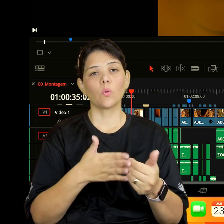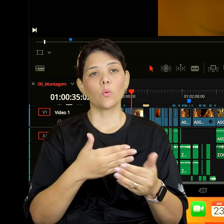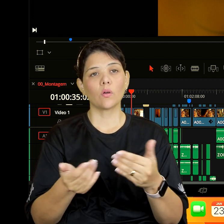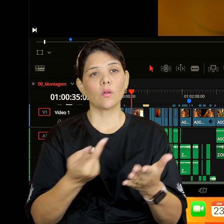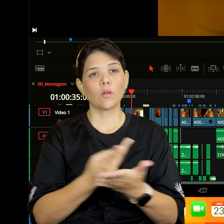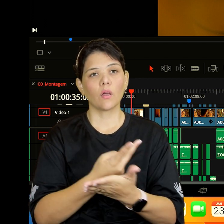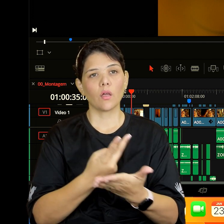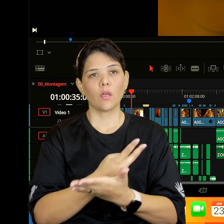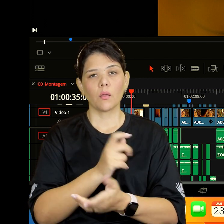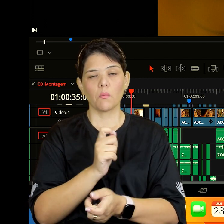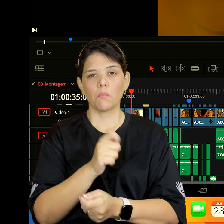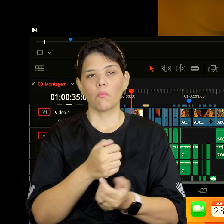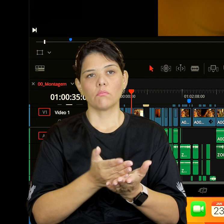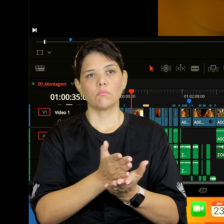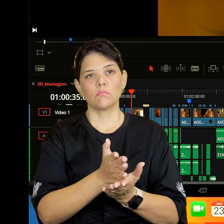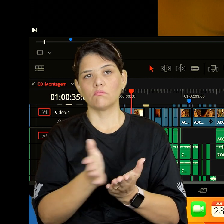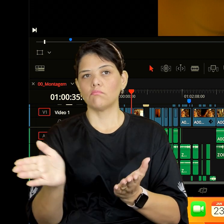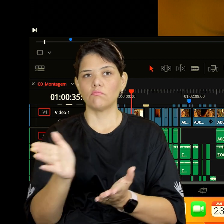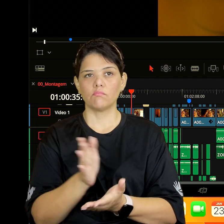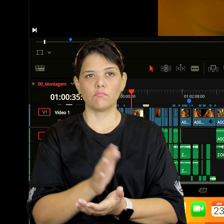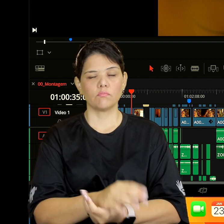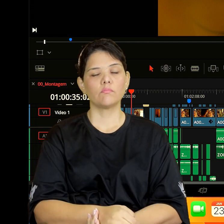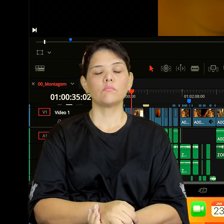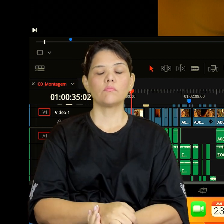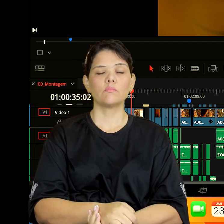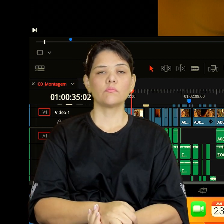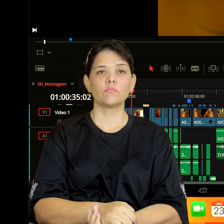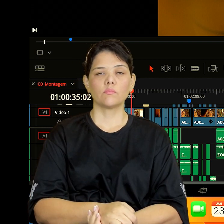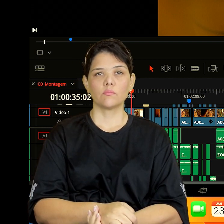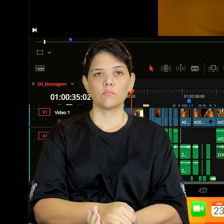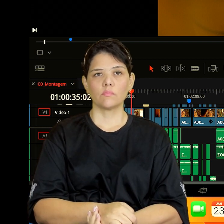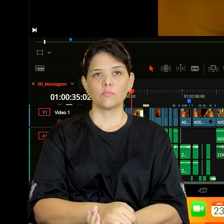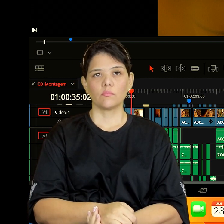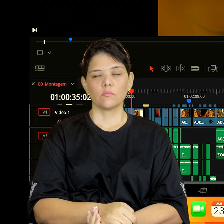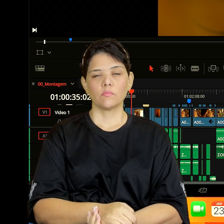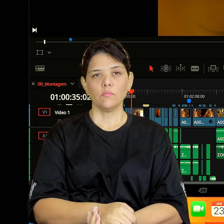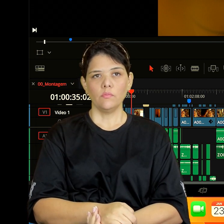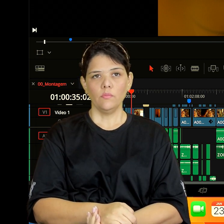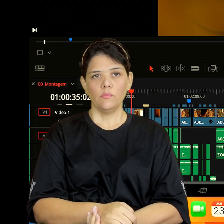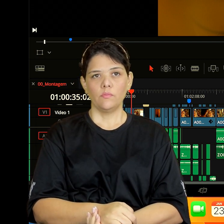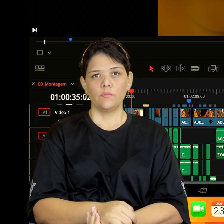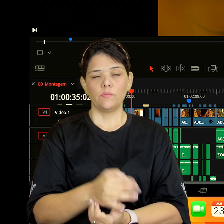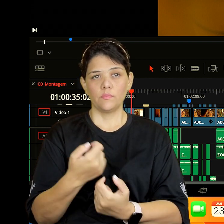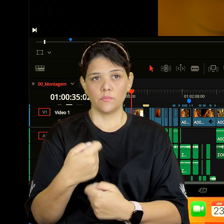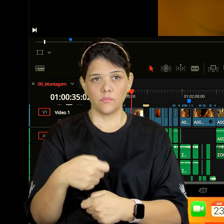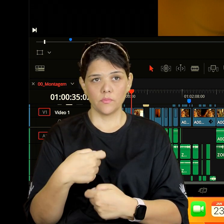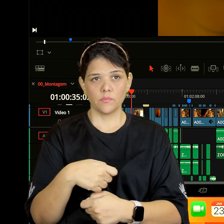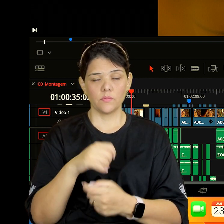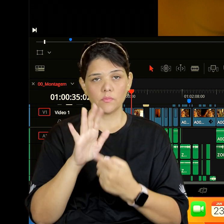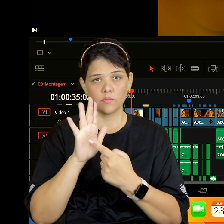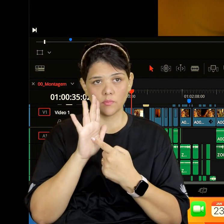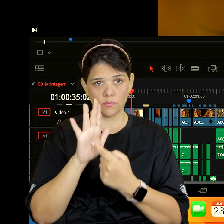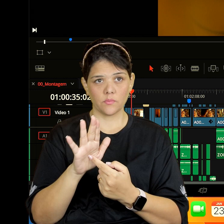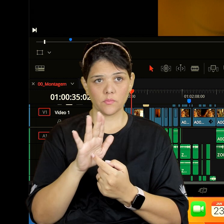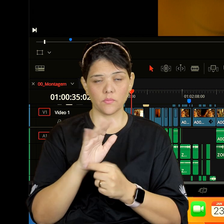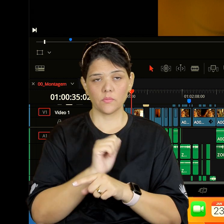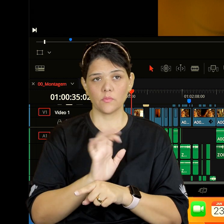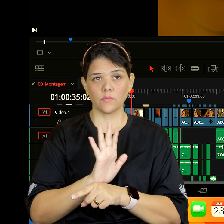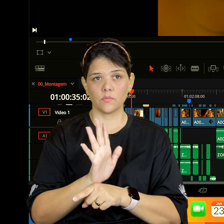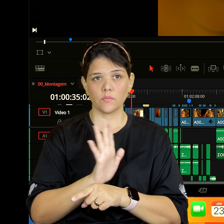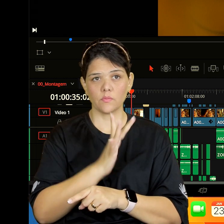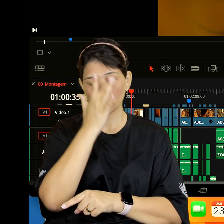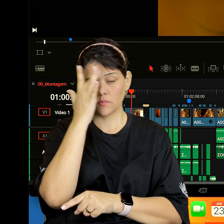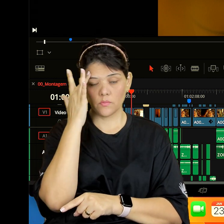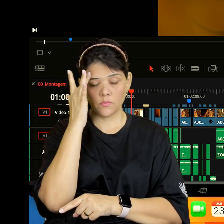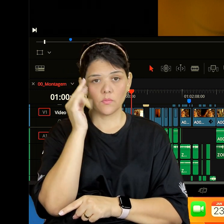coisinha vai te tirar dessa situação. Então, eu tenho que passar esse filme para essa pessoa que está assistindo da